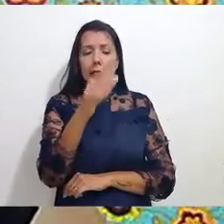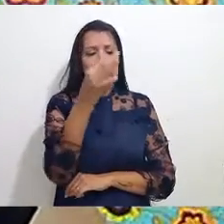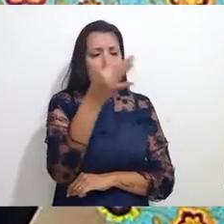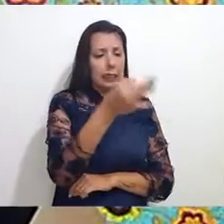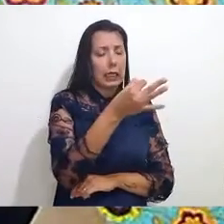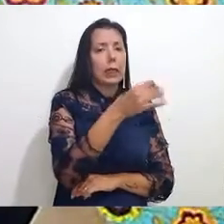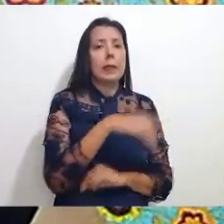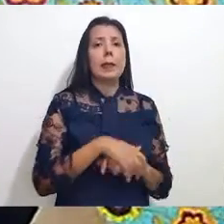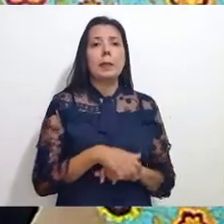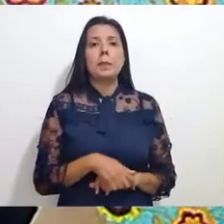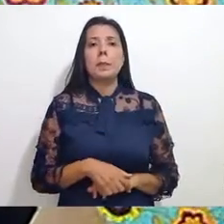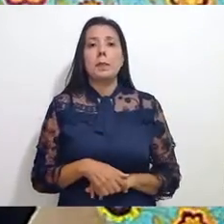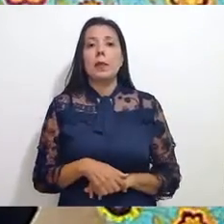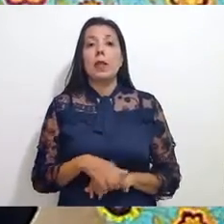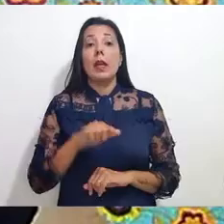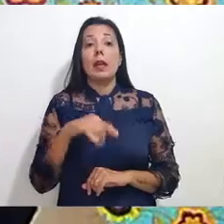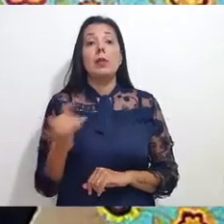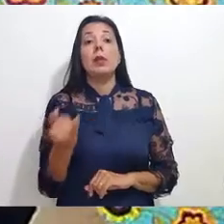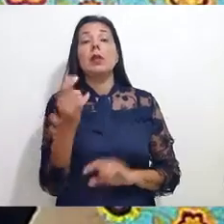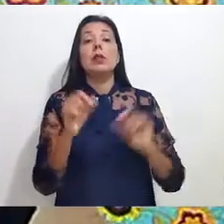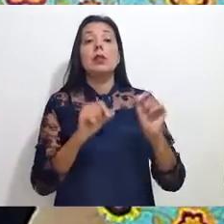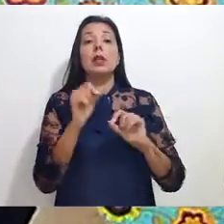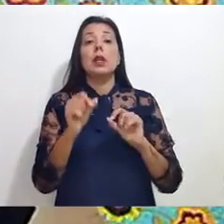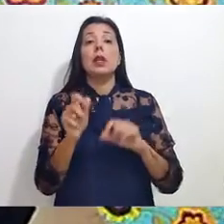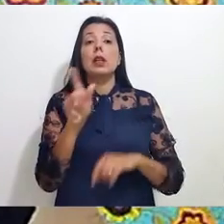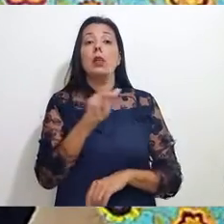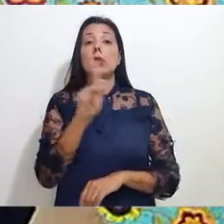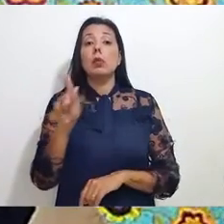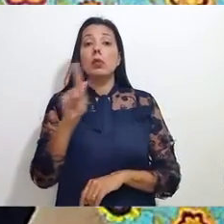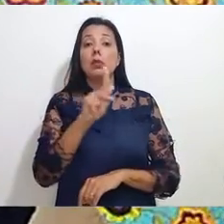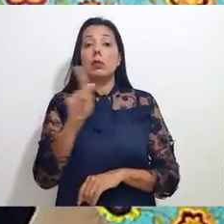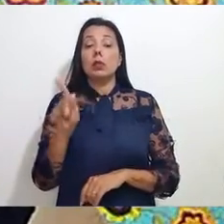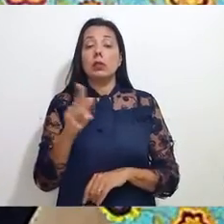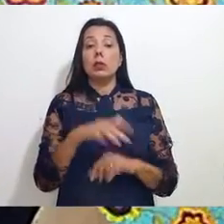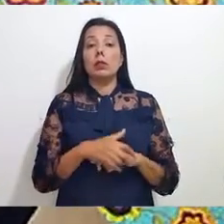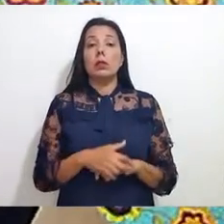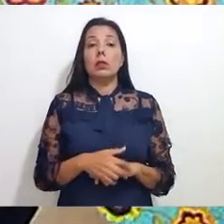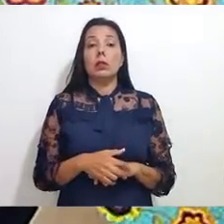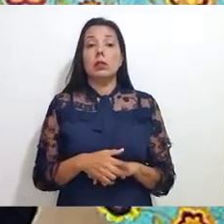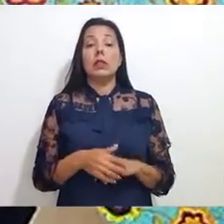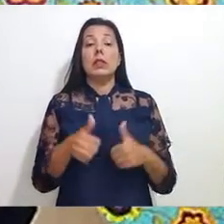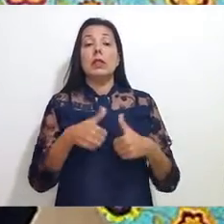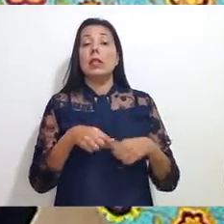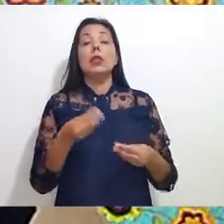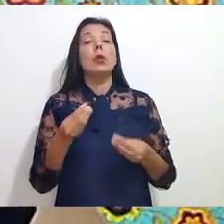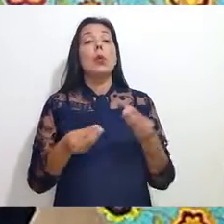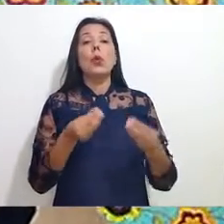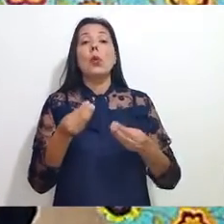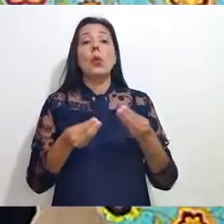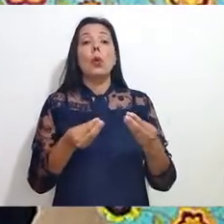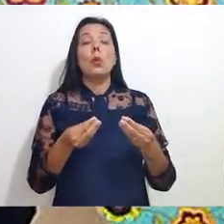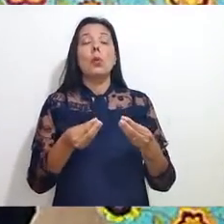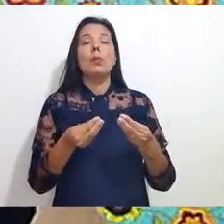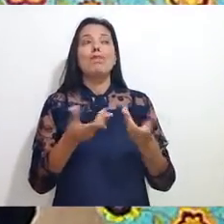fundamental que esse professor e essa professora, eles estejam, né, abertos ao diálogo com os alunos